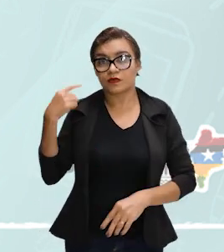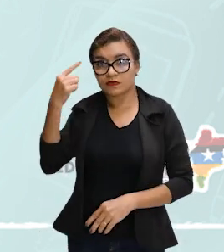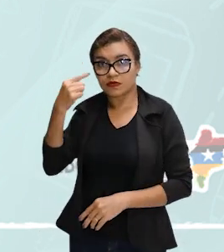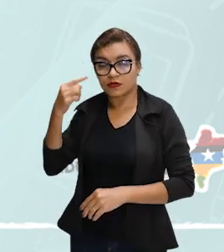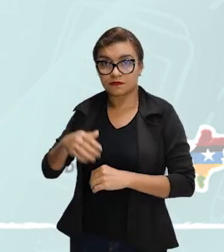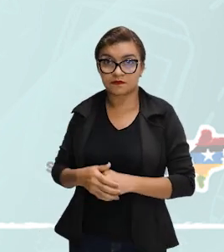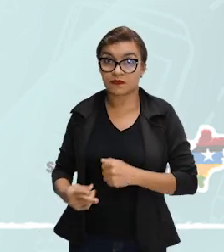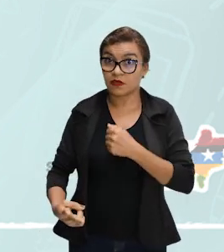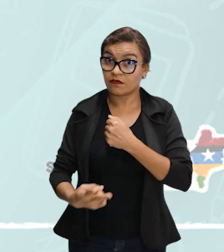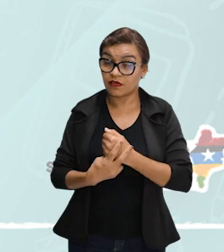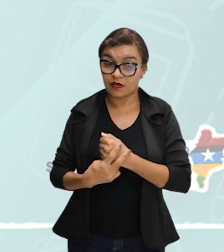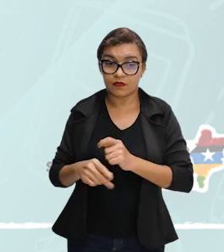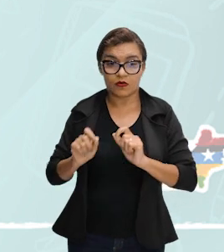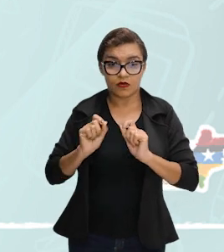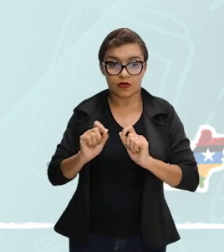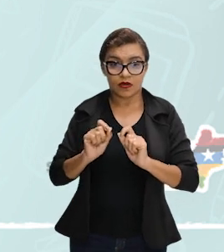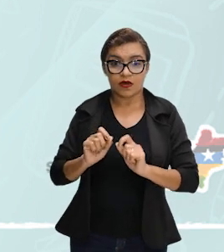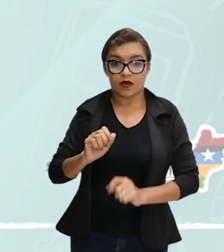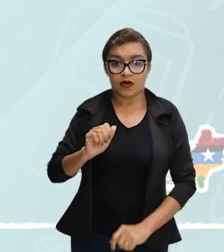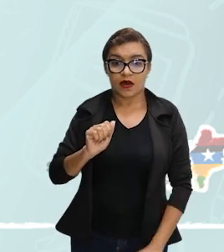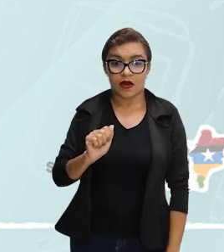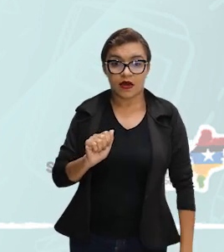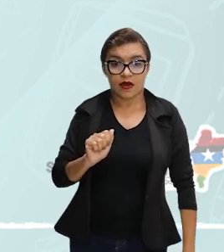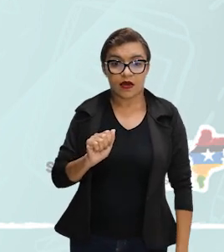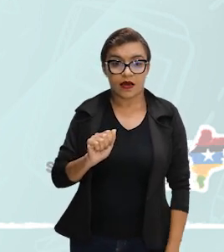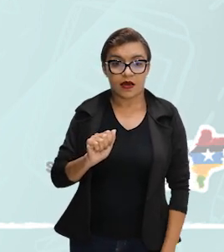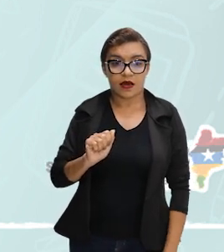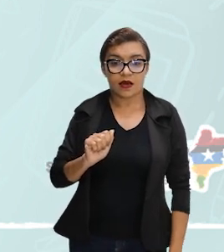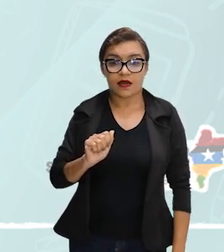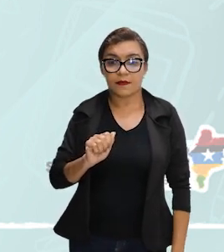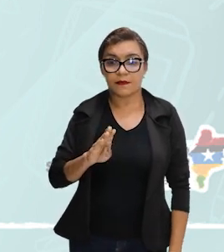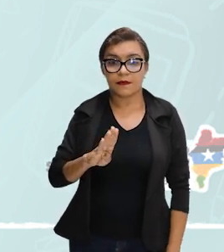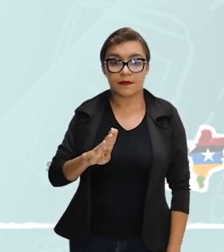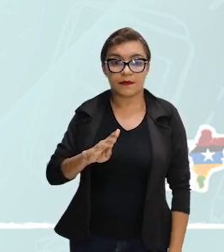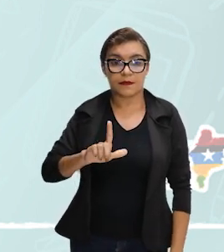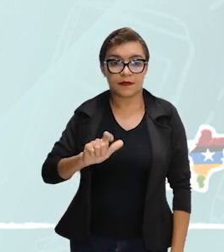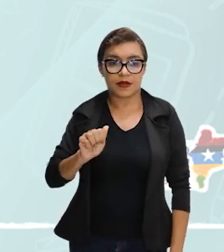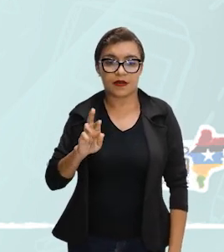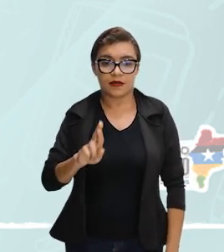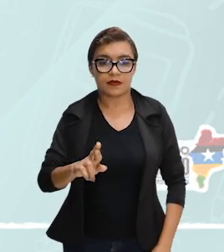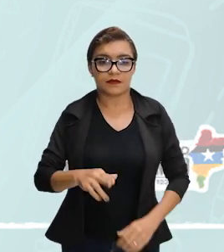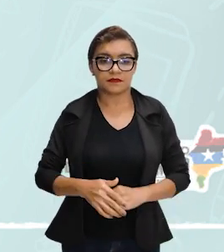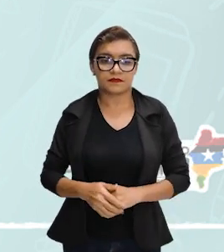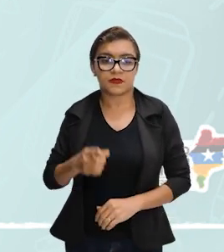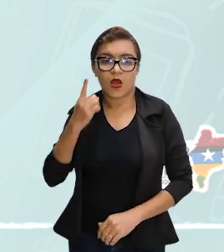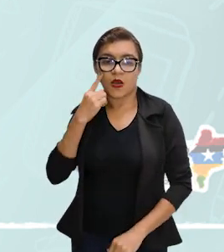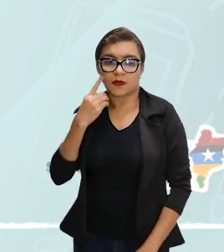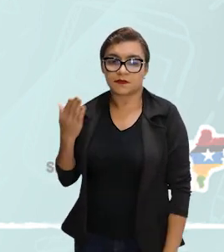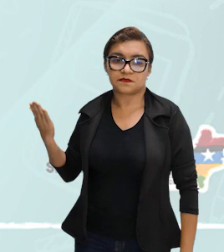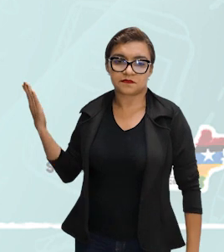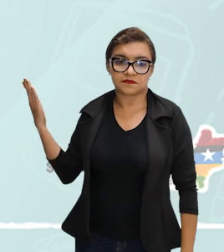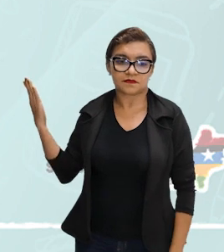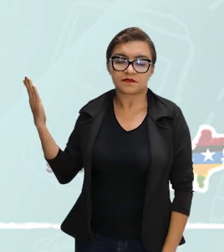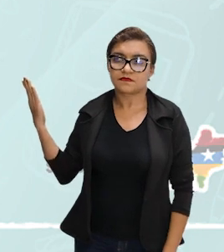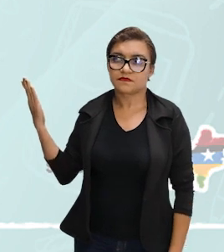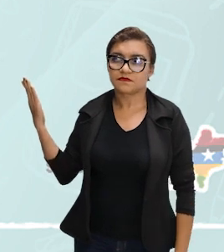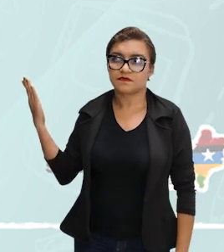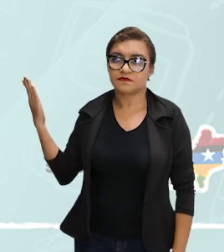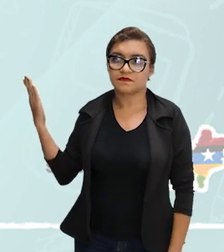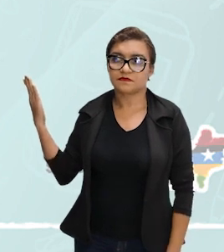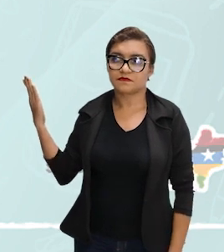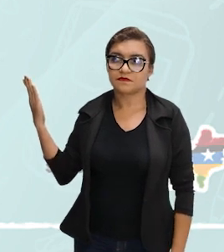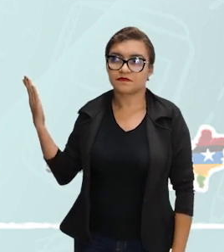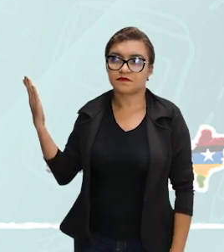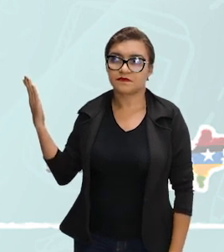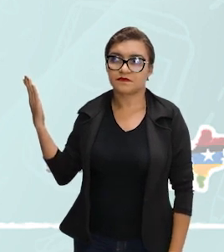Então, no verbo hablar, por exemplo, hable, até a letra L, H-A-B-L, é o radical